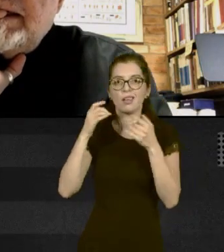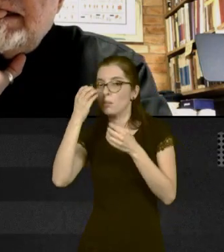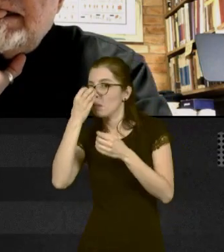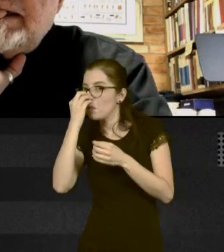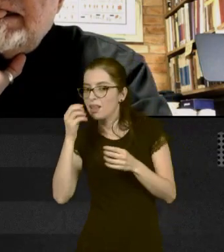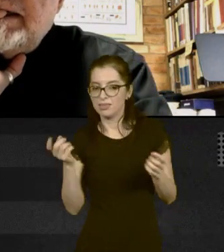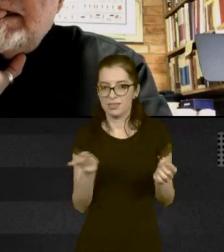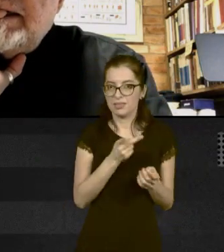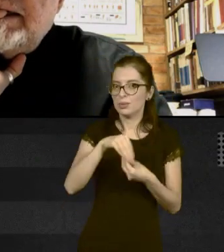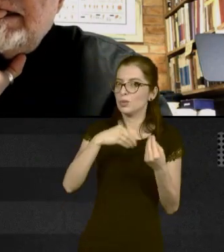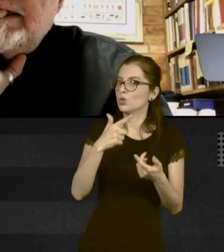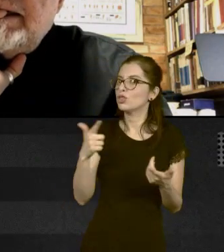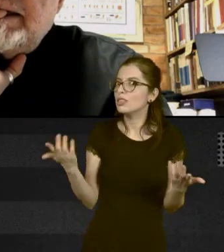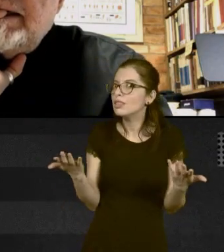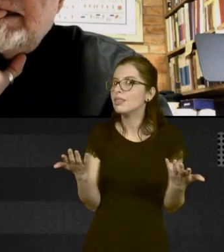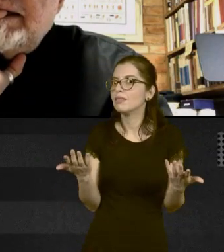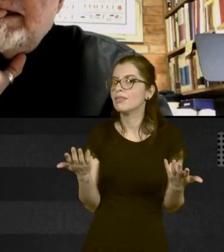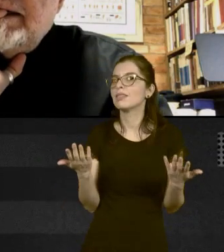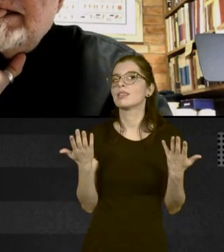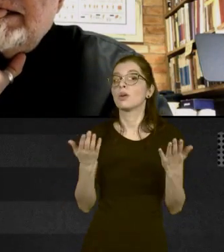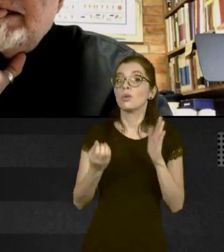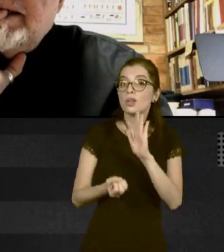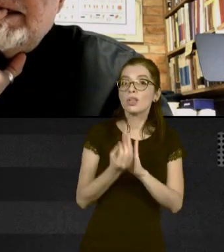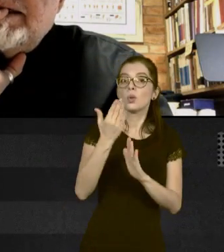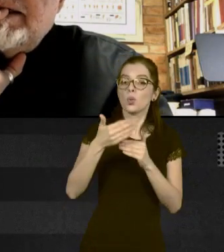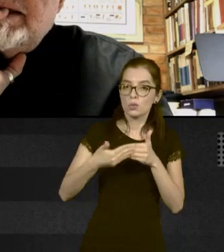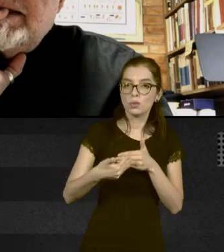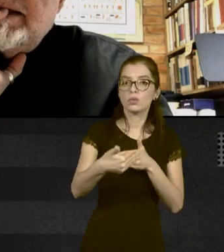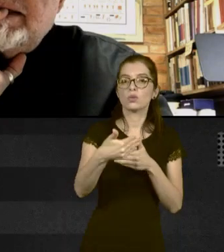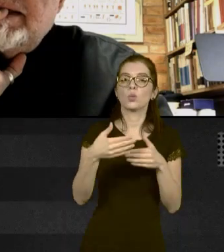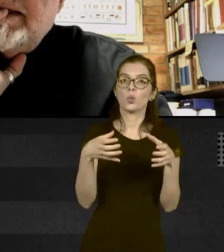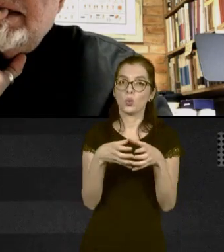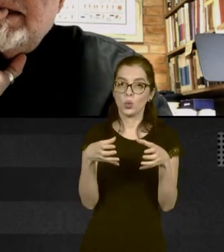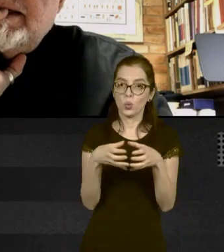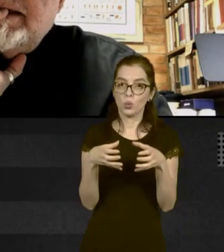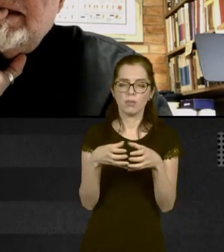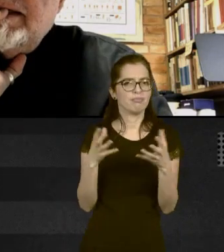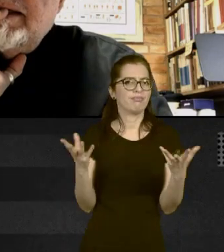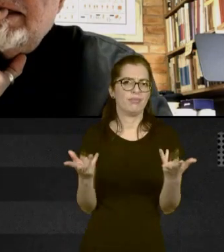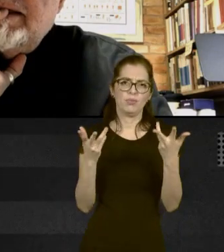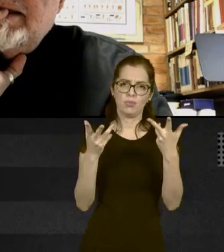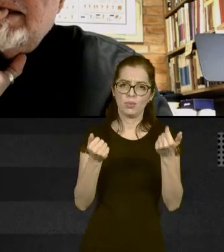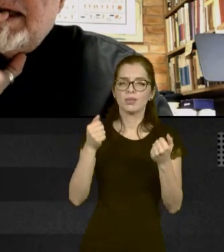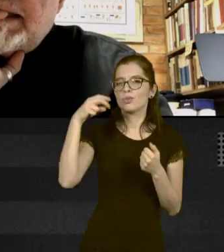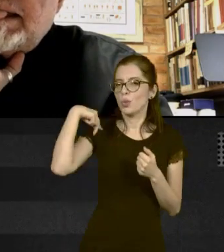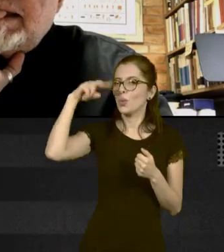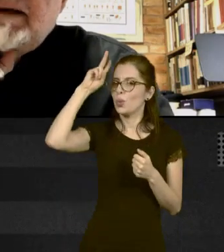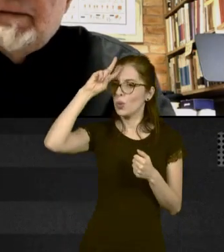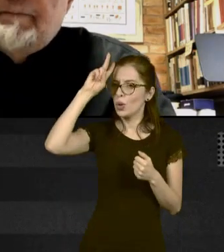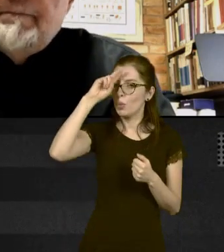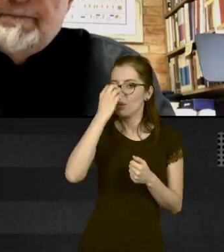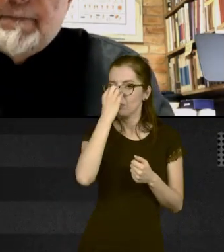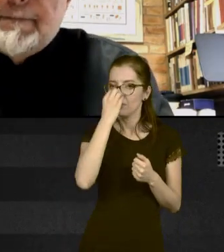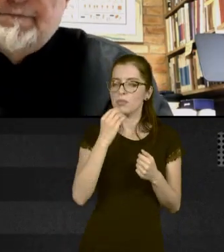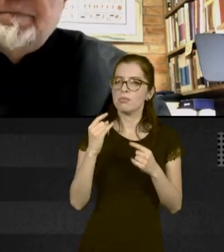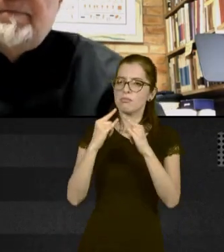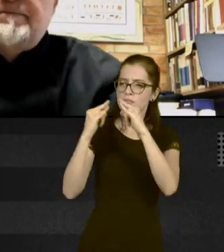Ulisses nos fez, essa companhia amadora, procurar circo-teatro em São Paulo, porque existia ainda, não é, essa cultura do circo-teatro.